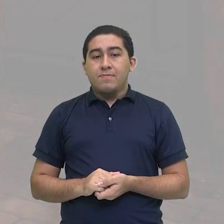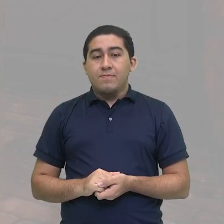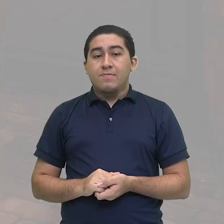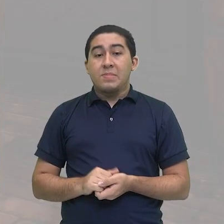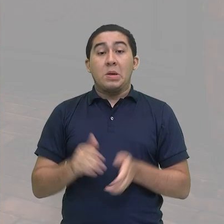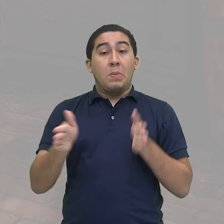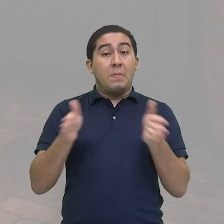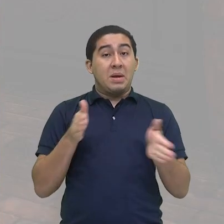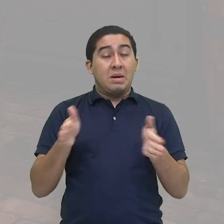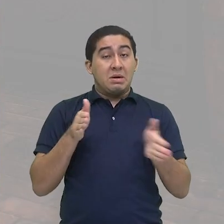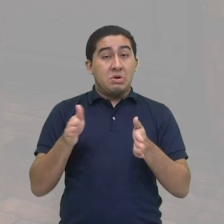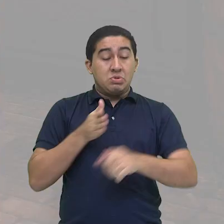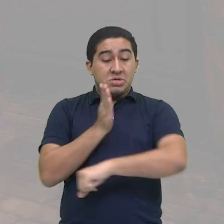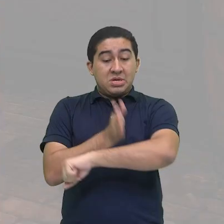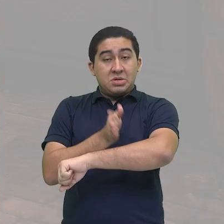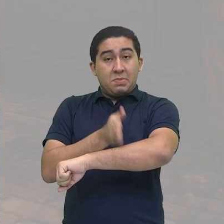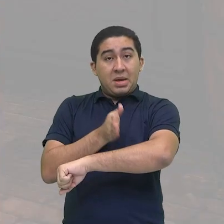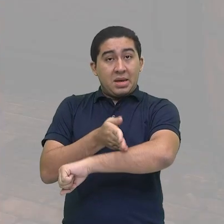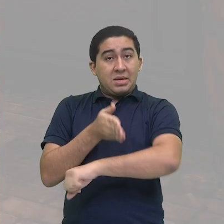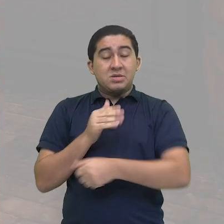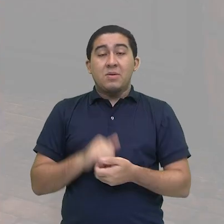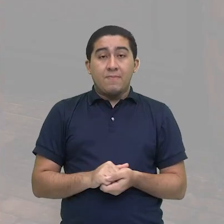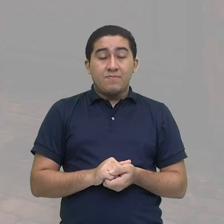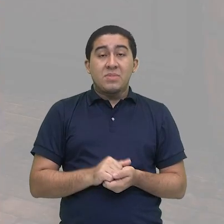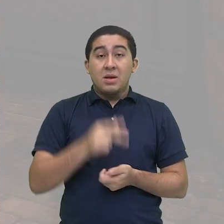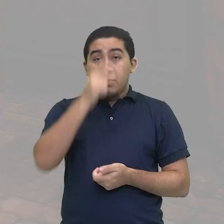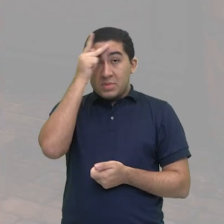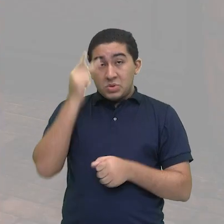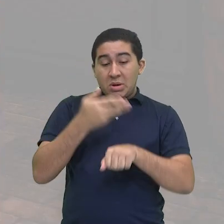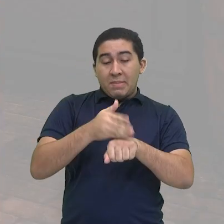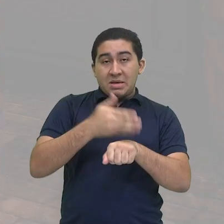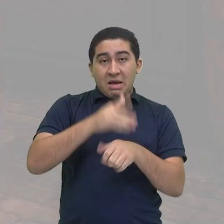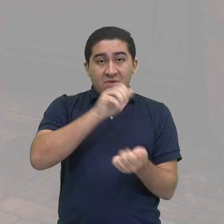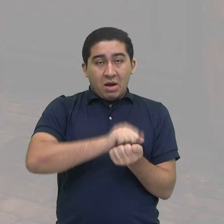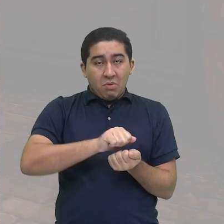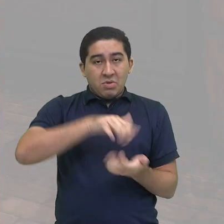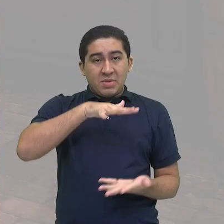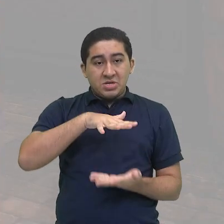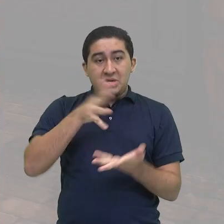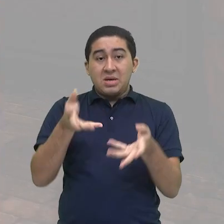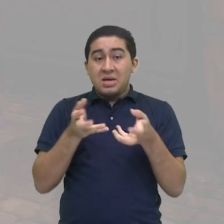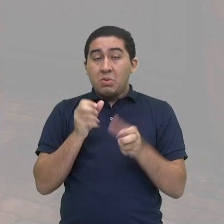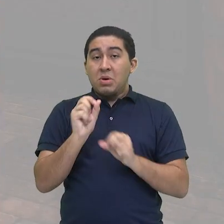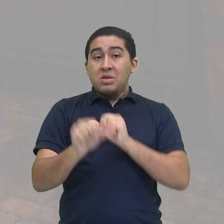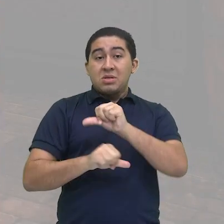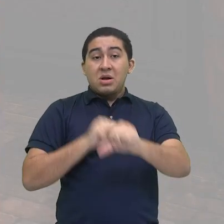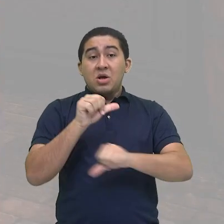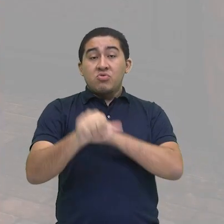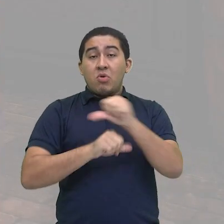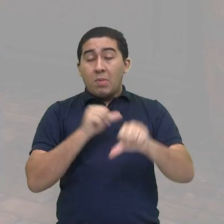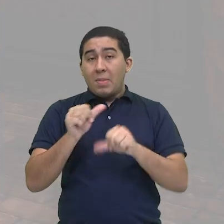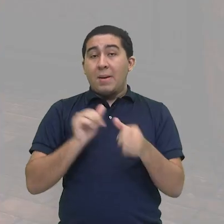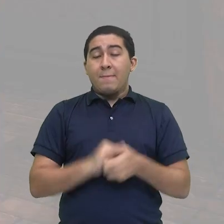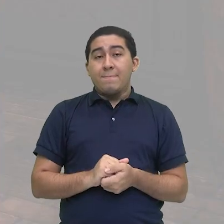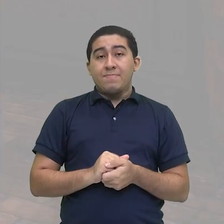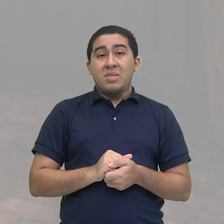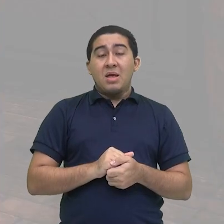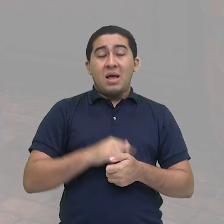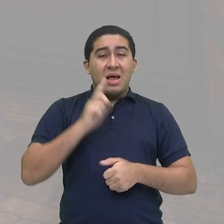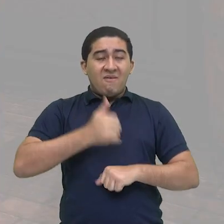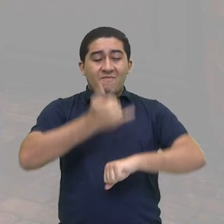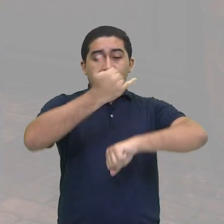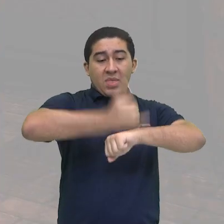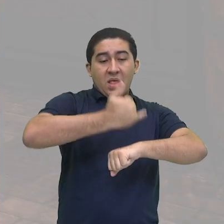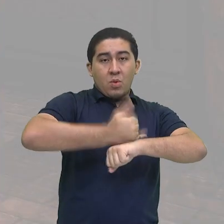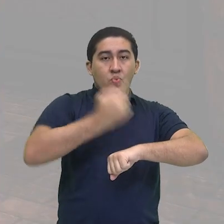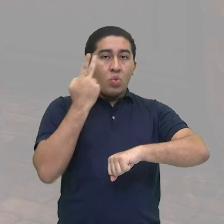Durante a Idade Média, os alquimistas procuravam transformar metais comuns